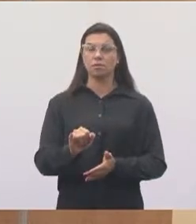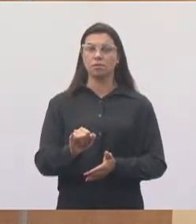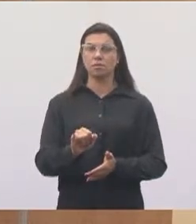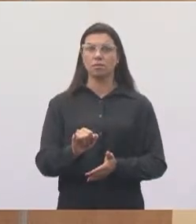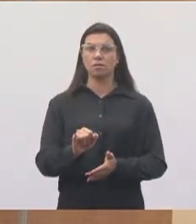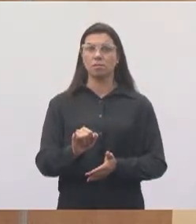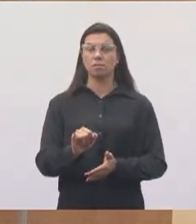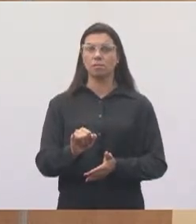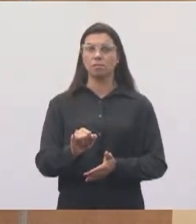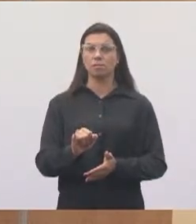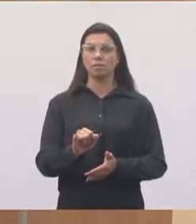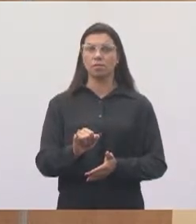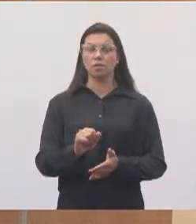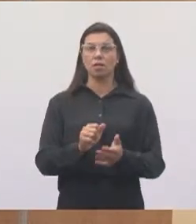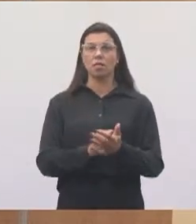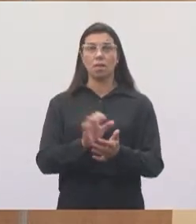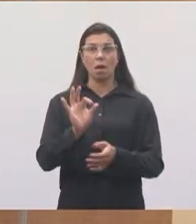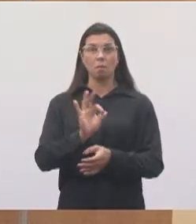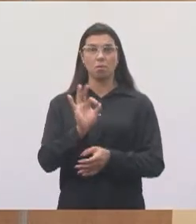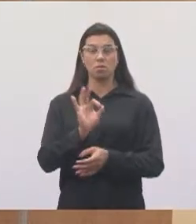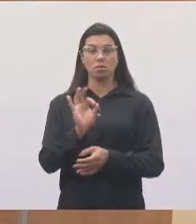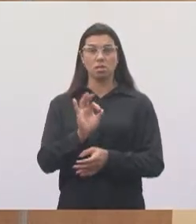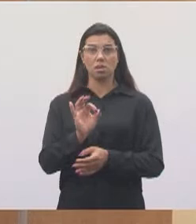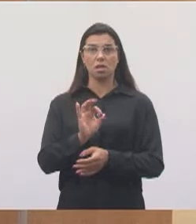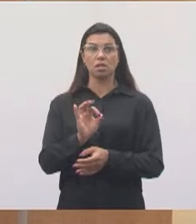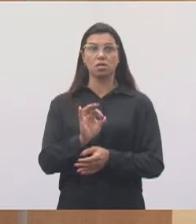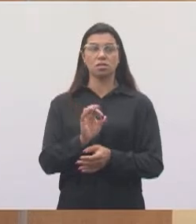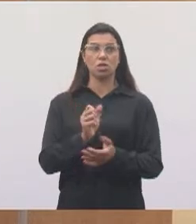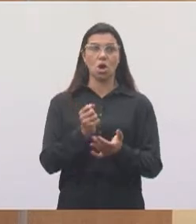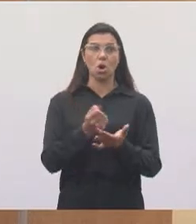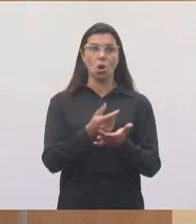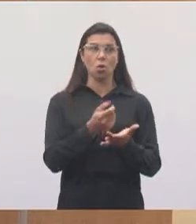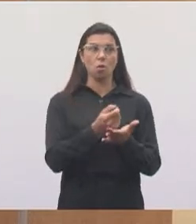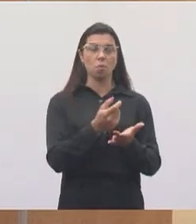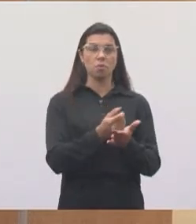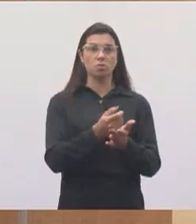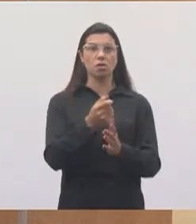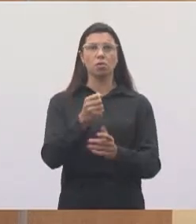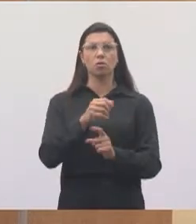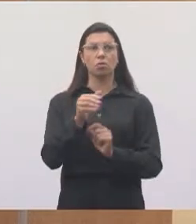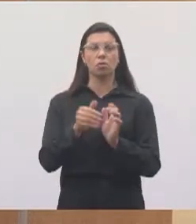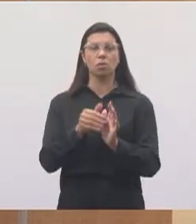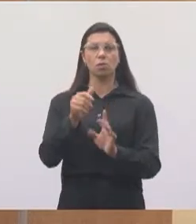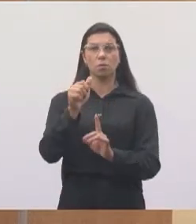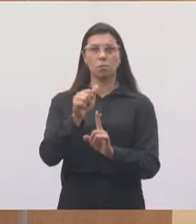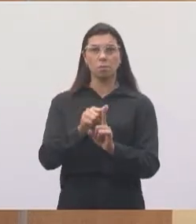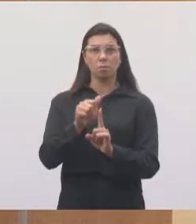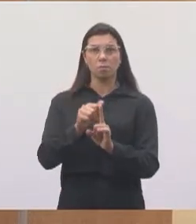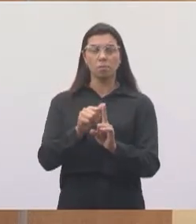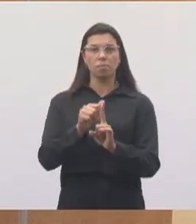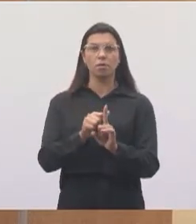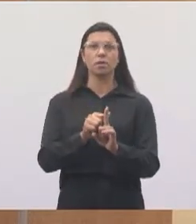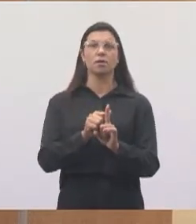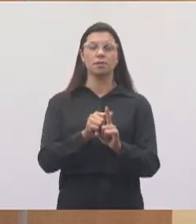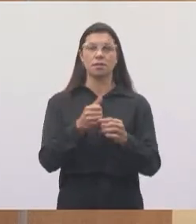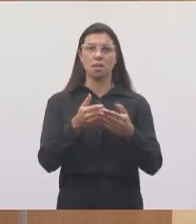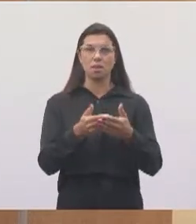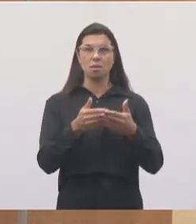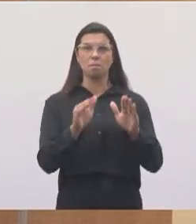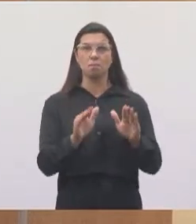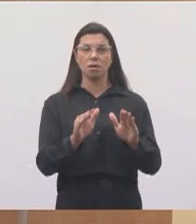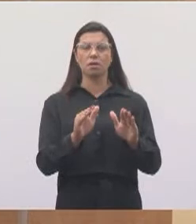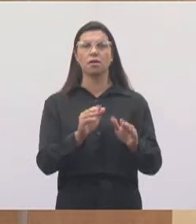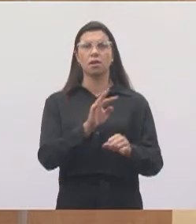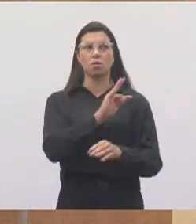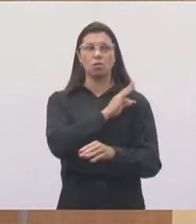consubstanciado no percentual de contribuição mensal destinado à autorização do déficit